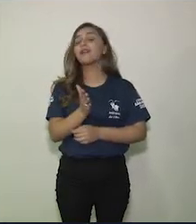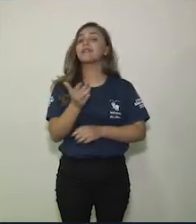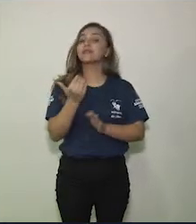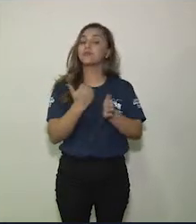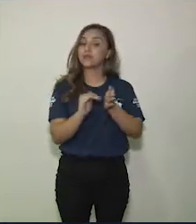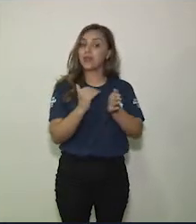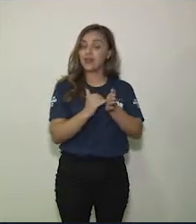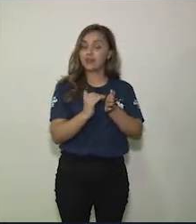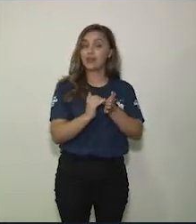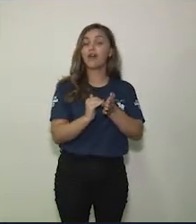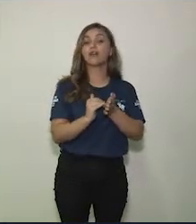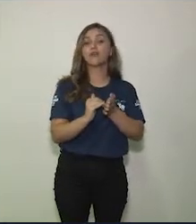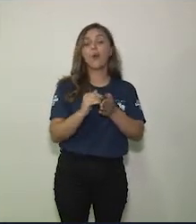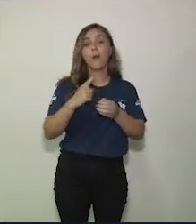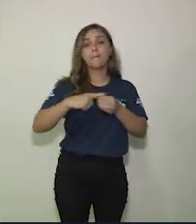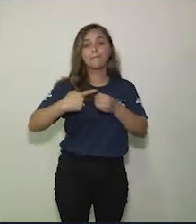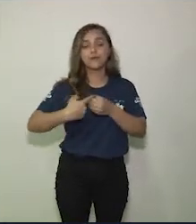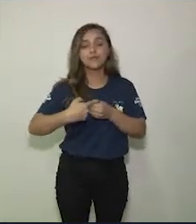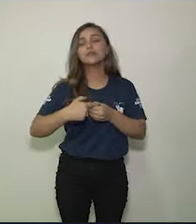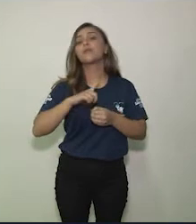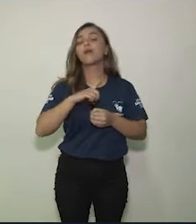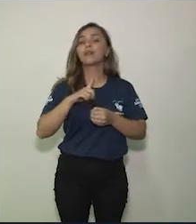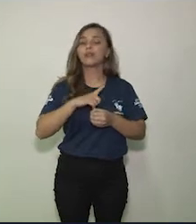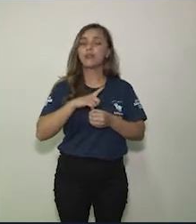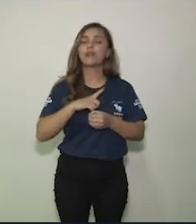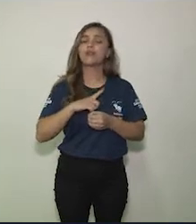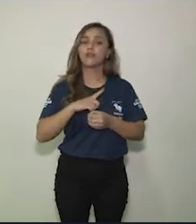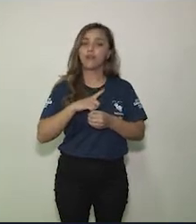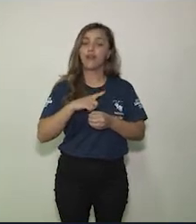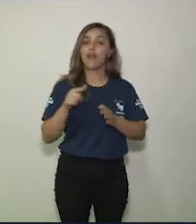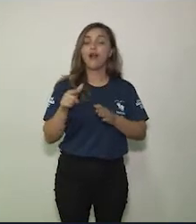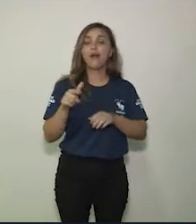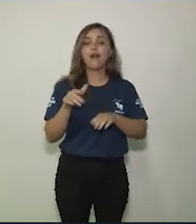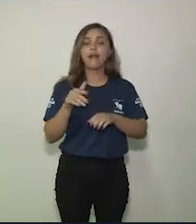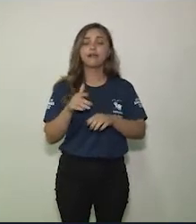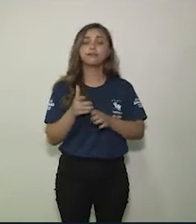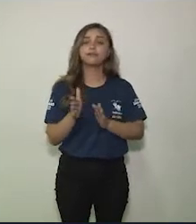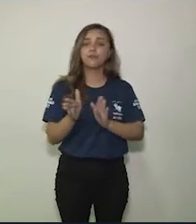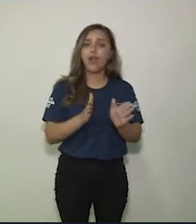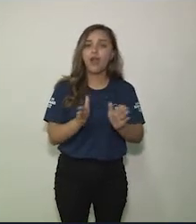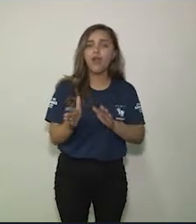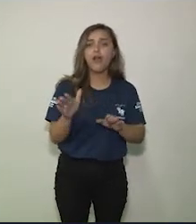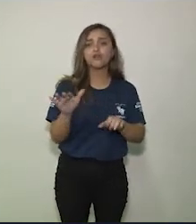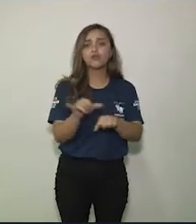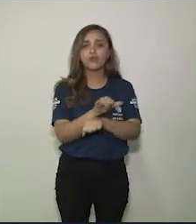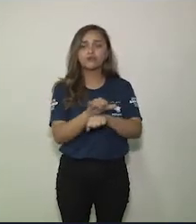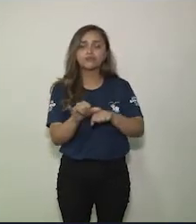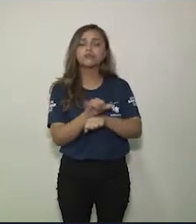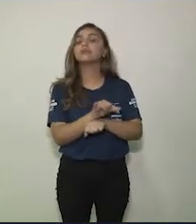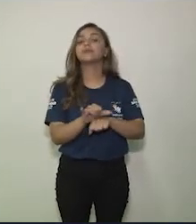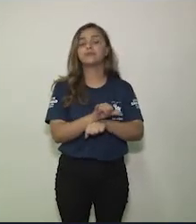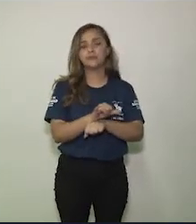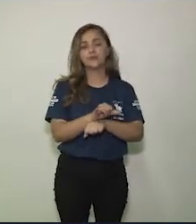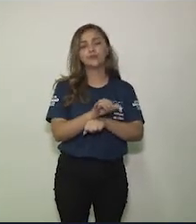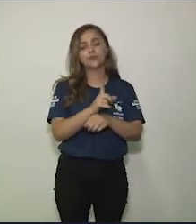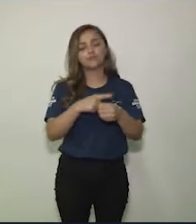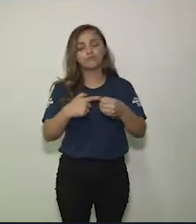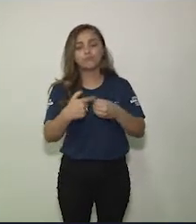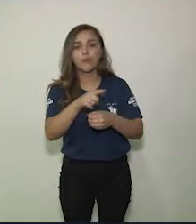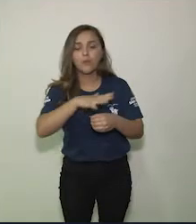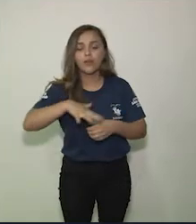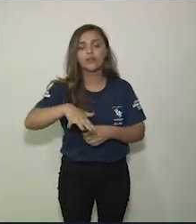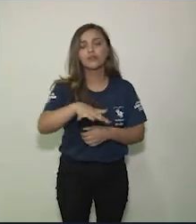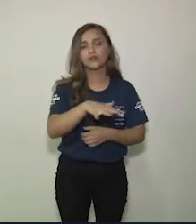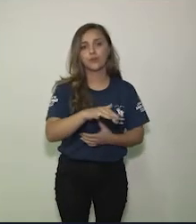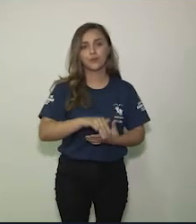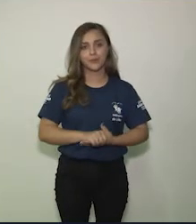nós implementamos mais e mais ações nas regiões do município. Tá? Então, assim, pode passar, por favor,